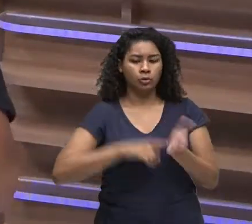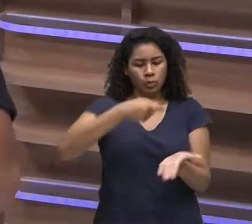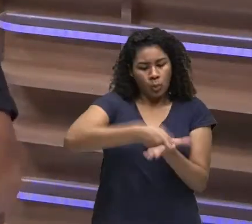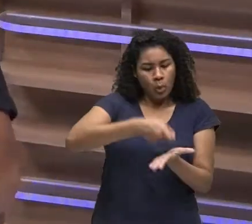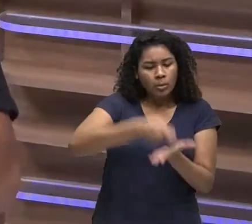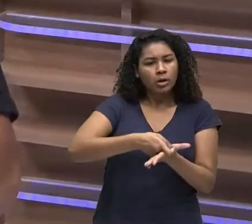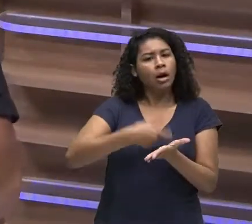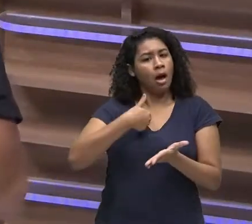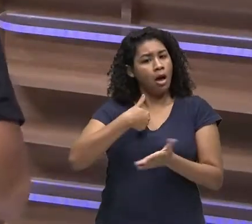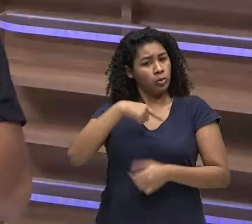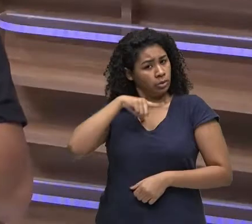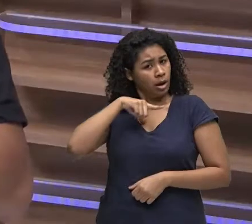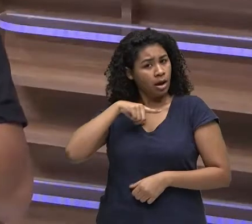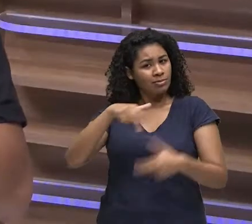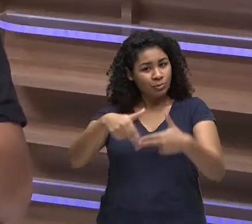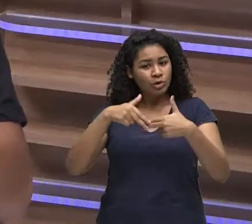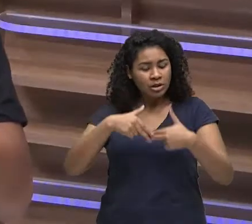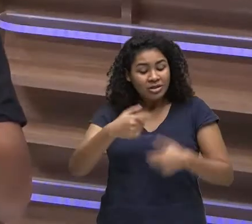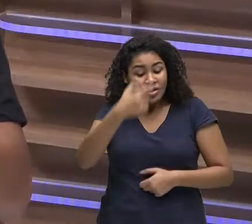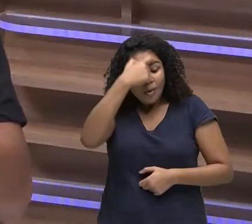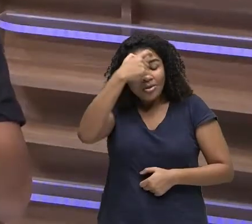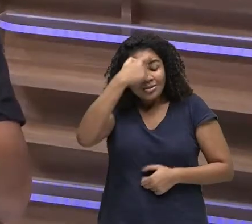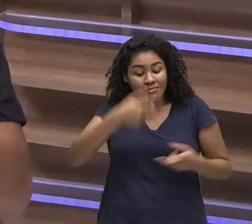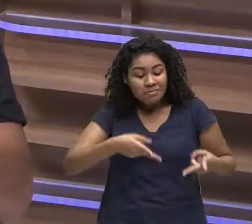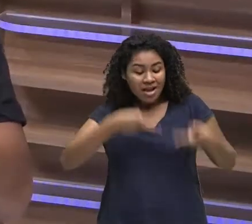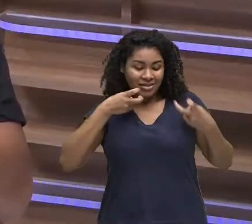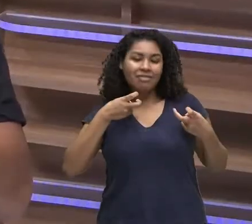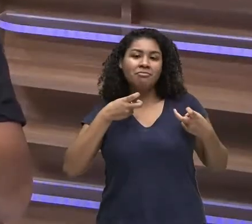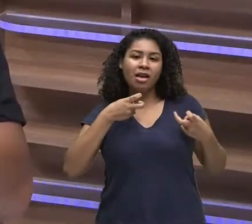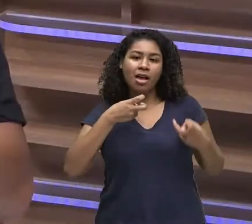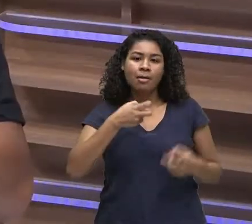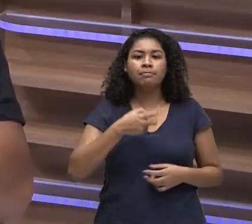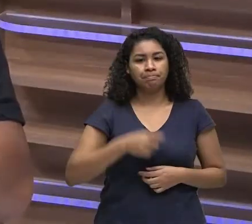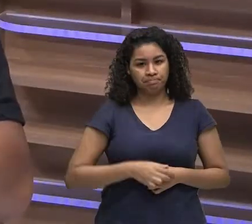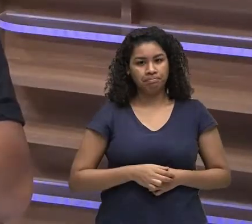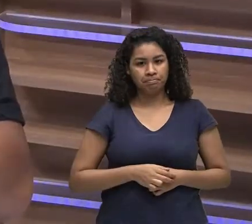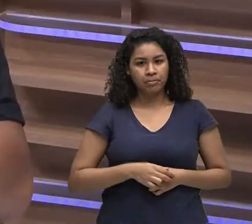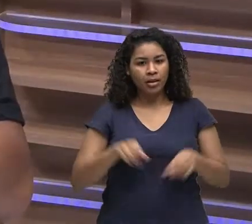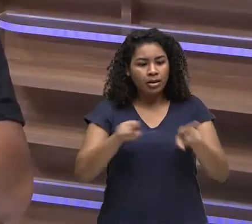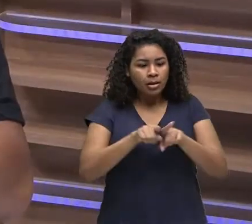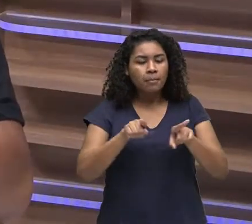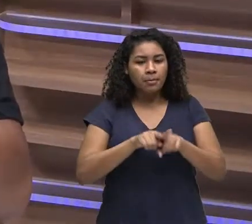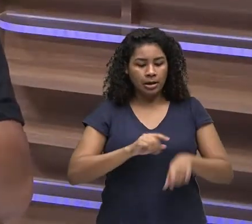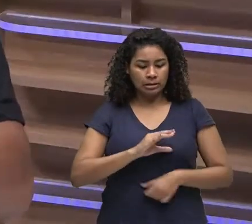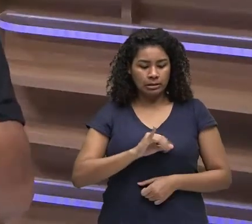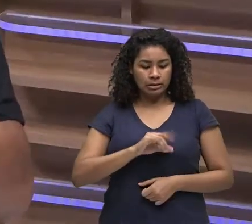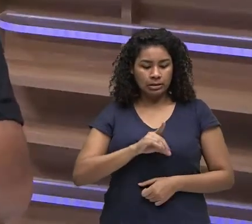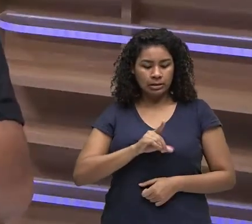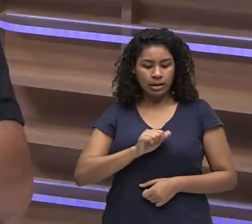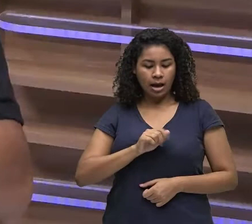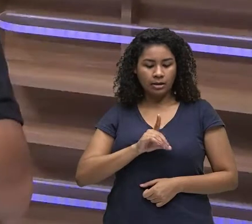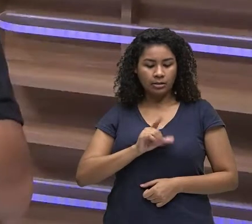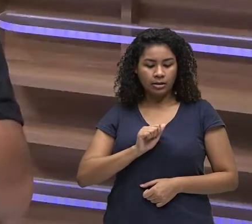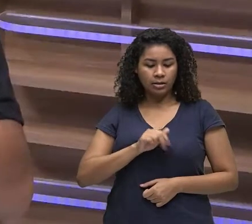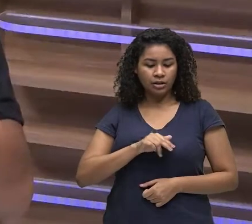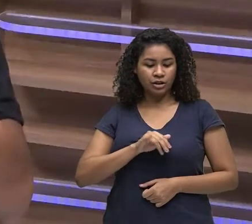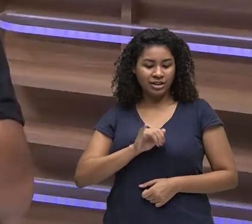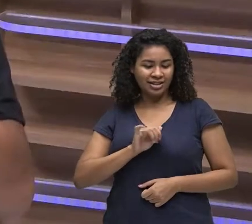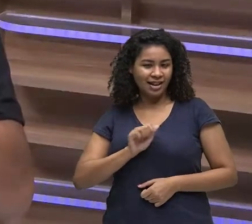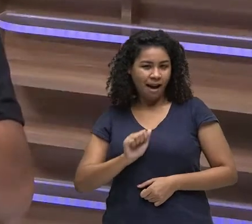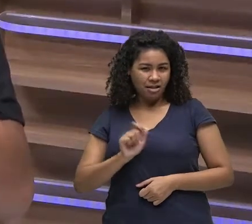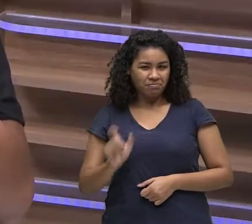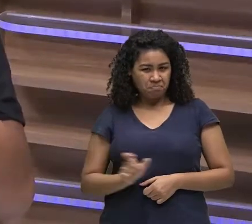sentido. A cidadania é eu entender, é uma palavra que vem do... Eu não me recordo muito bem da